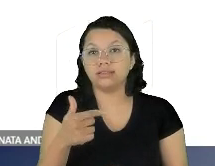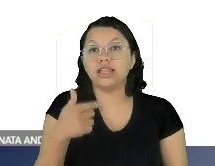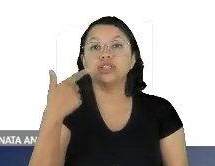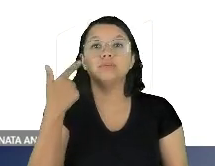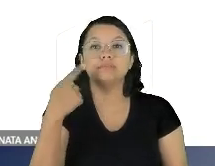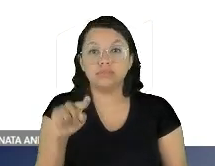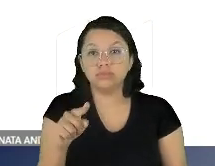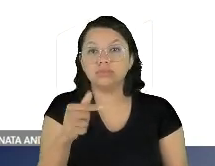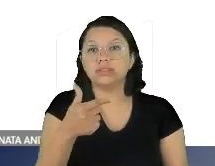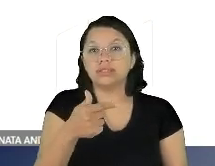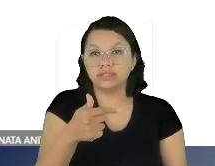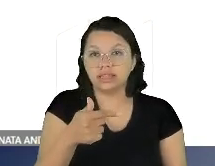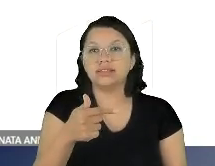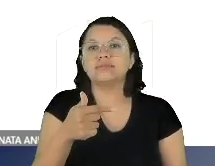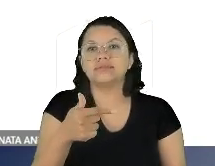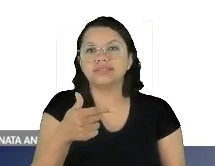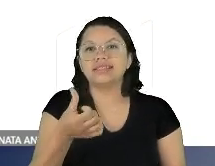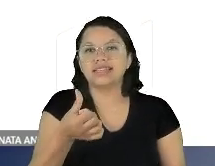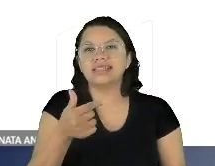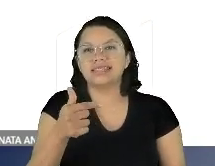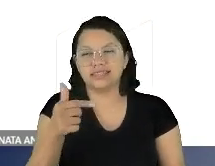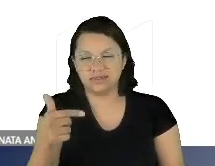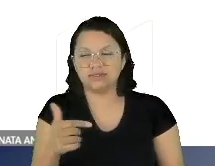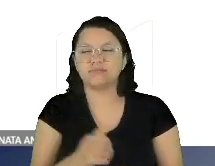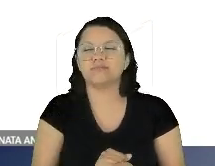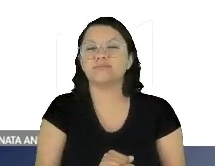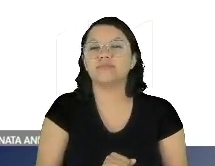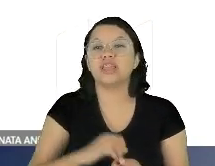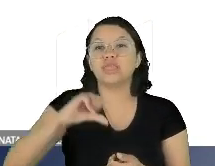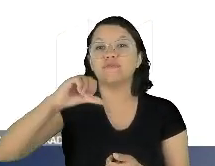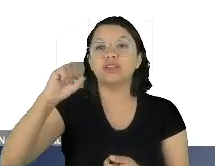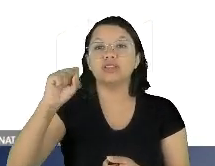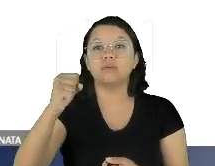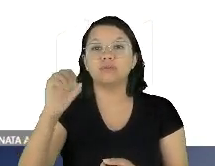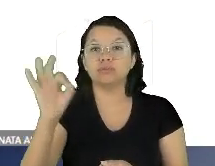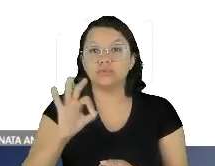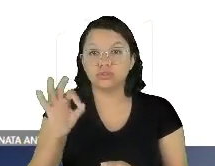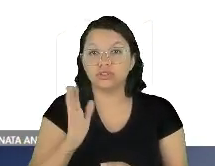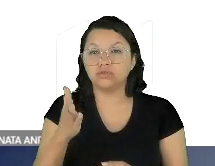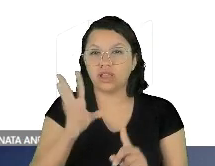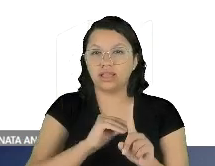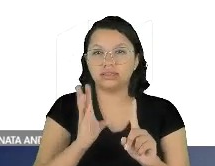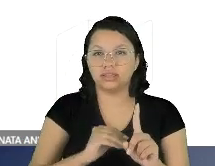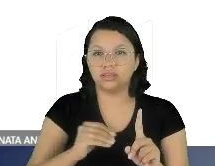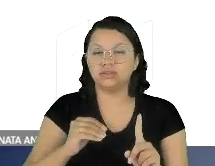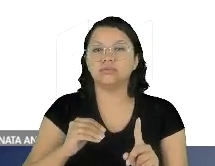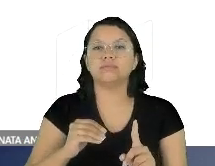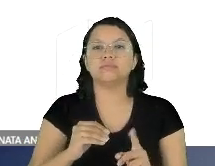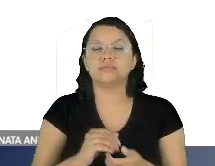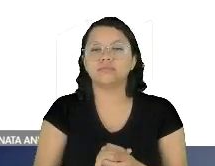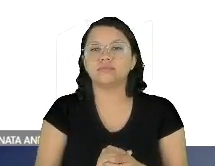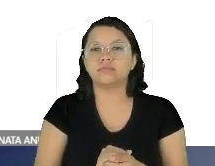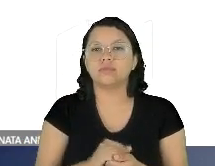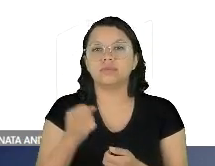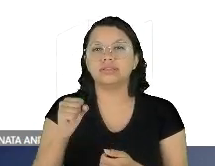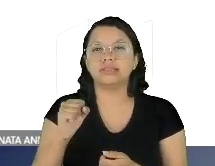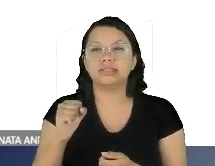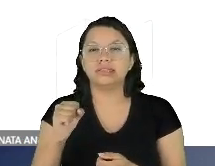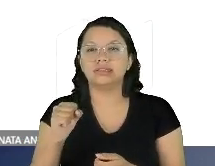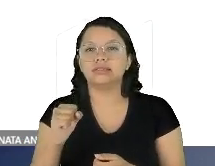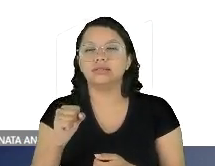vários resultados interessantes. 98% já sofreram assédio, 83% não acharam atitude